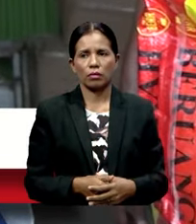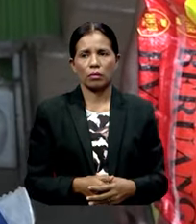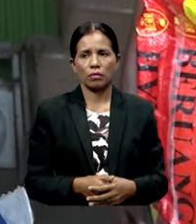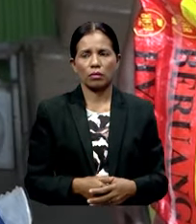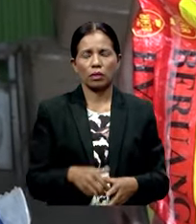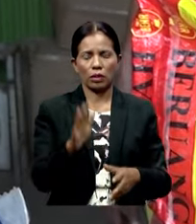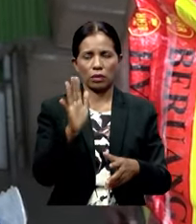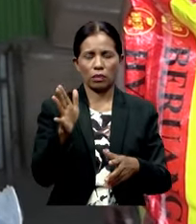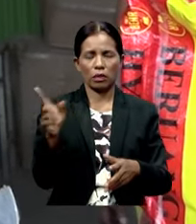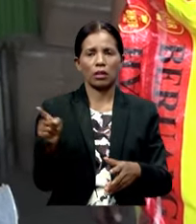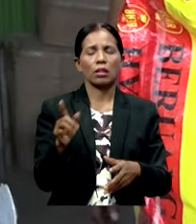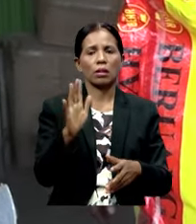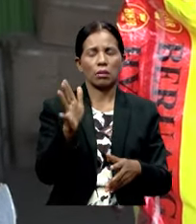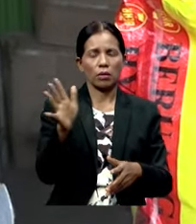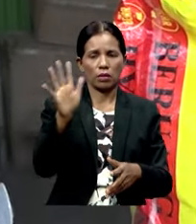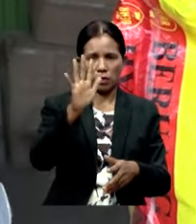55.